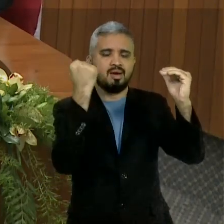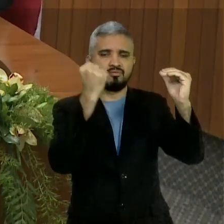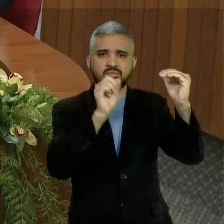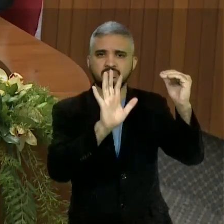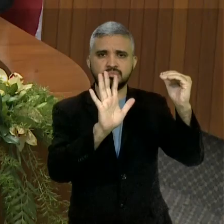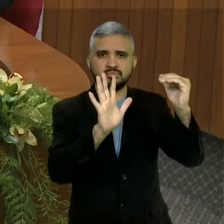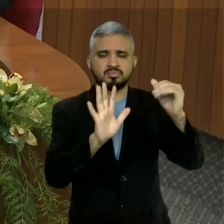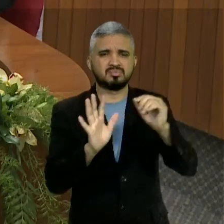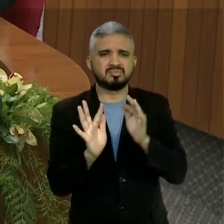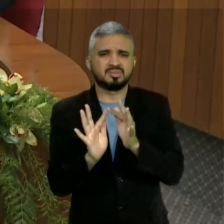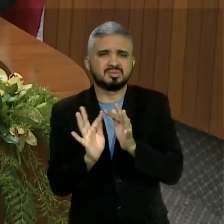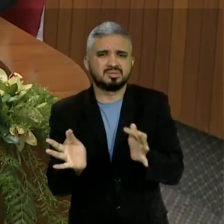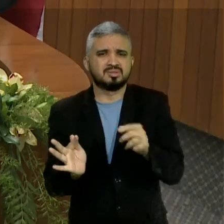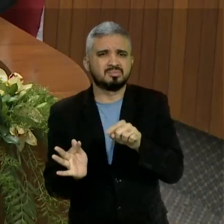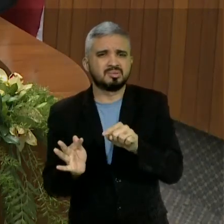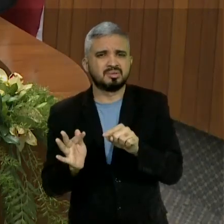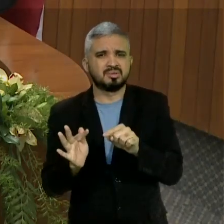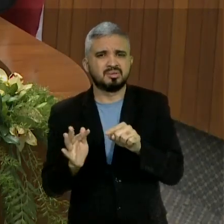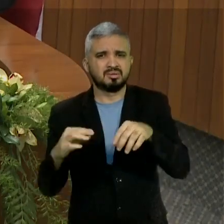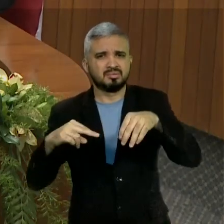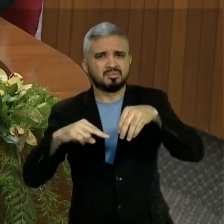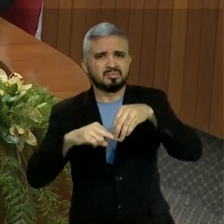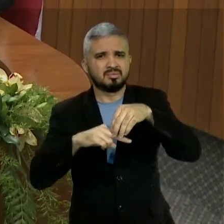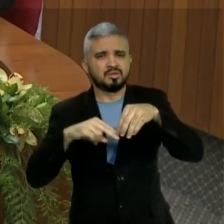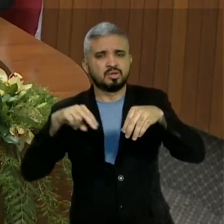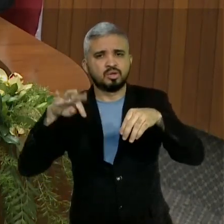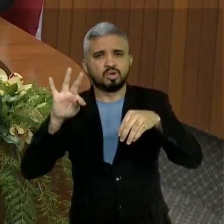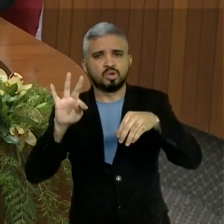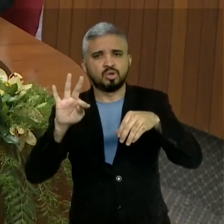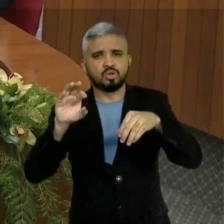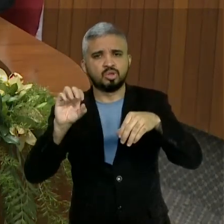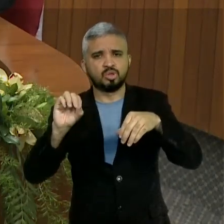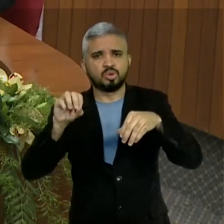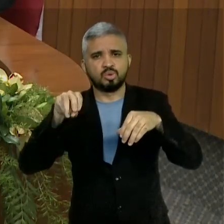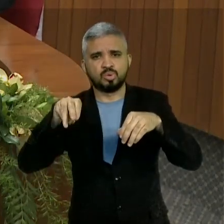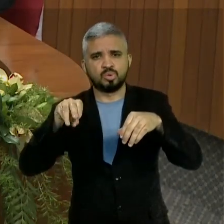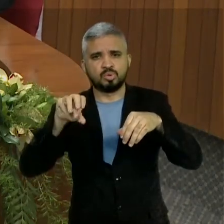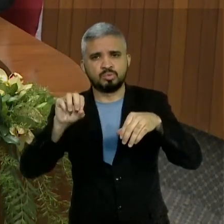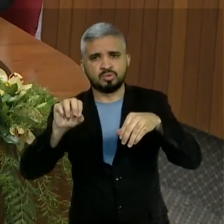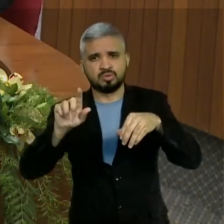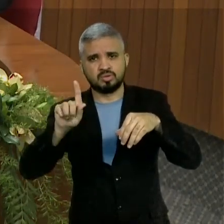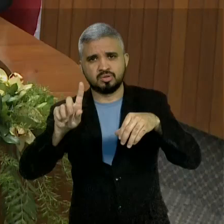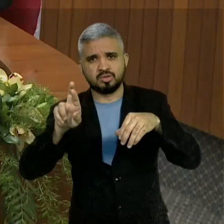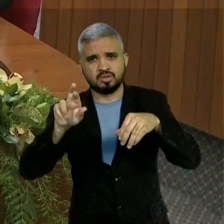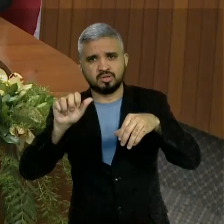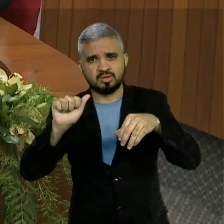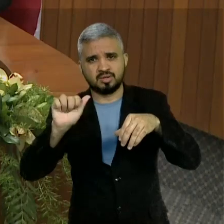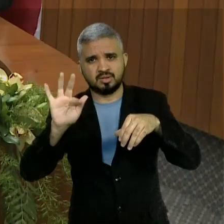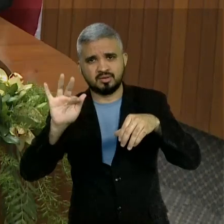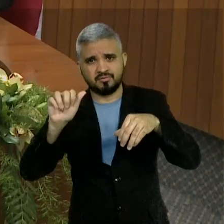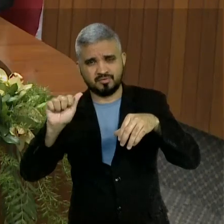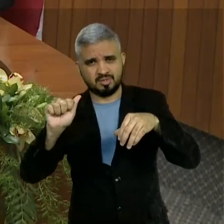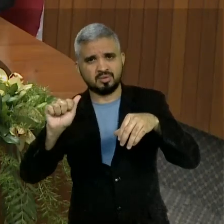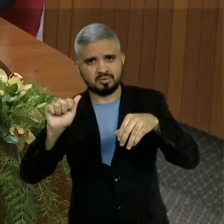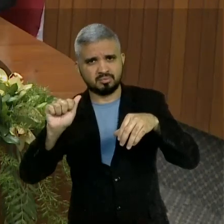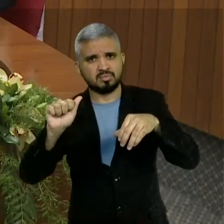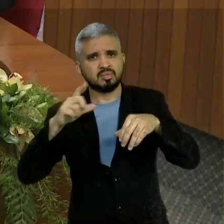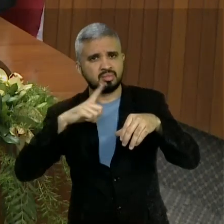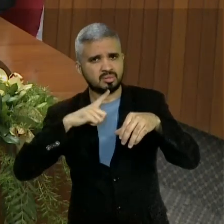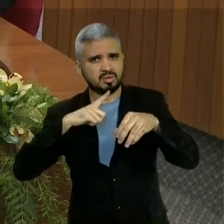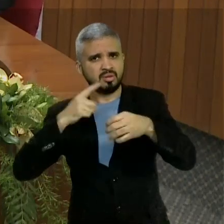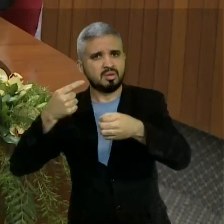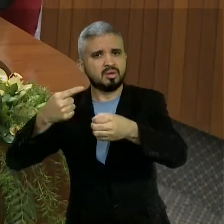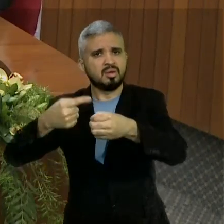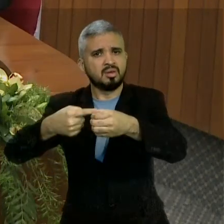estamos falando no exame que existe dentro de várias cidades do interior do Estado mas que ele